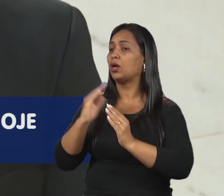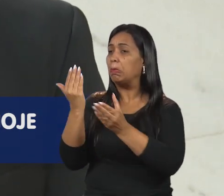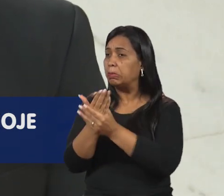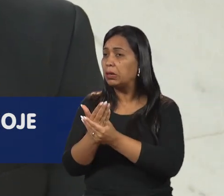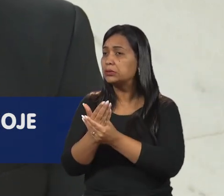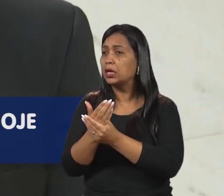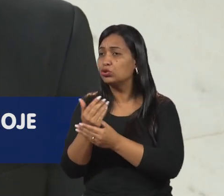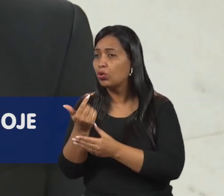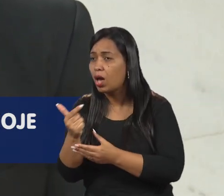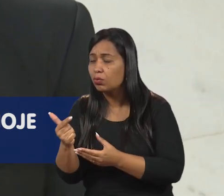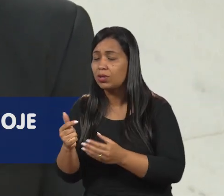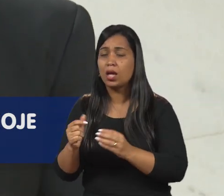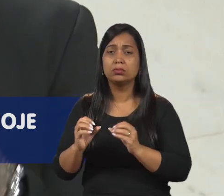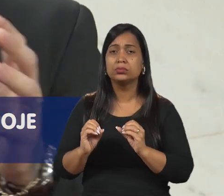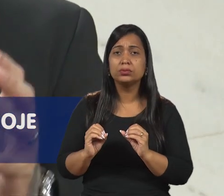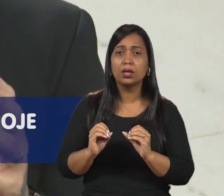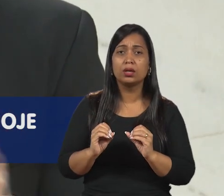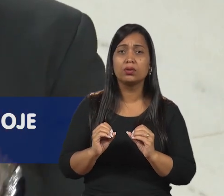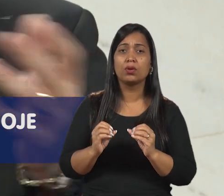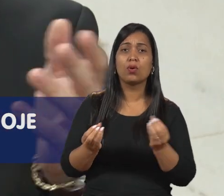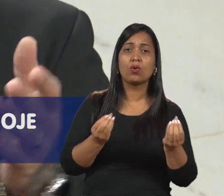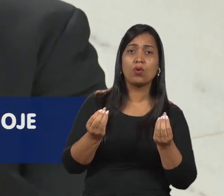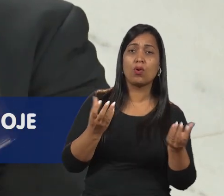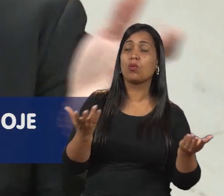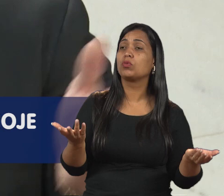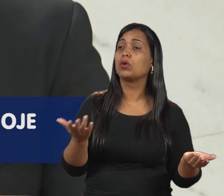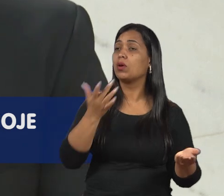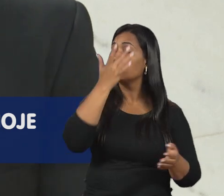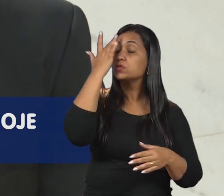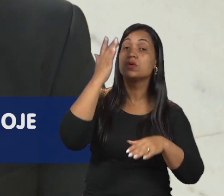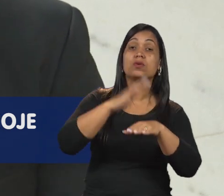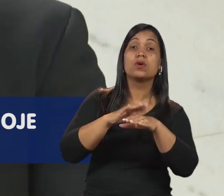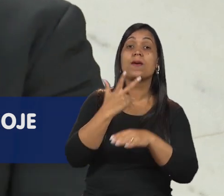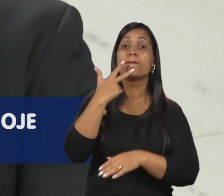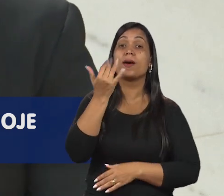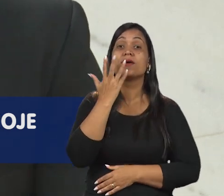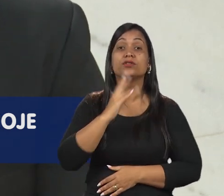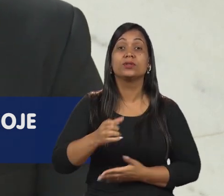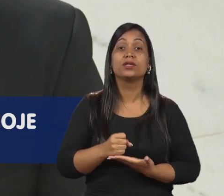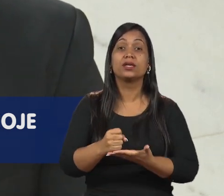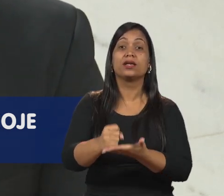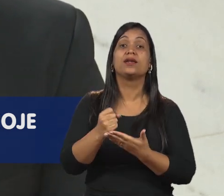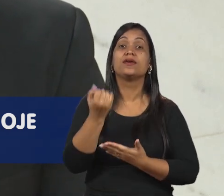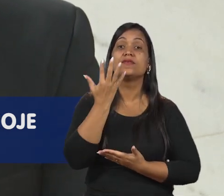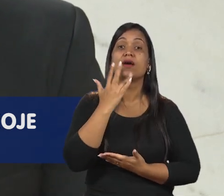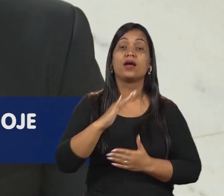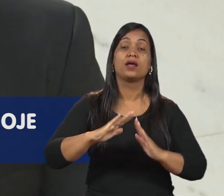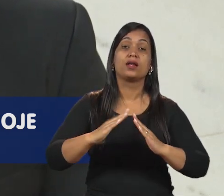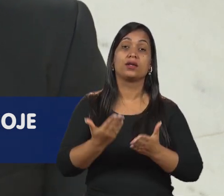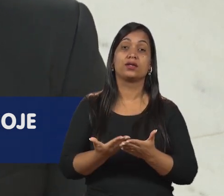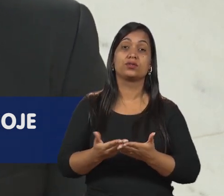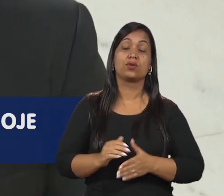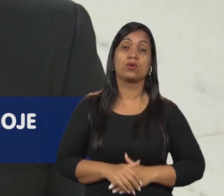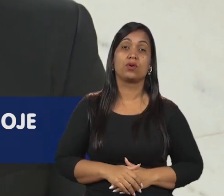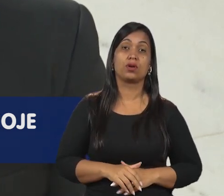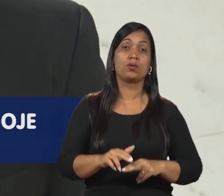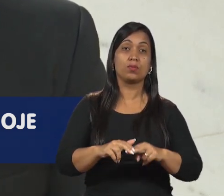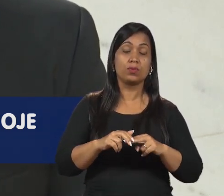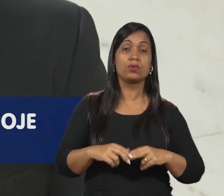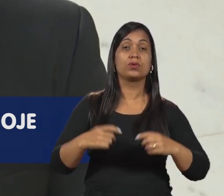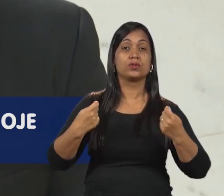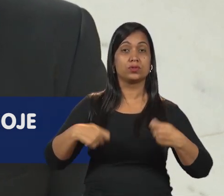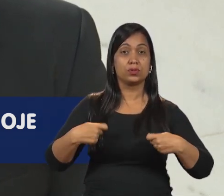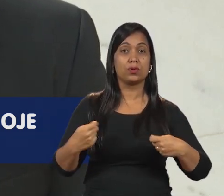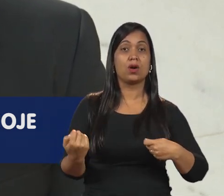passagem. Como você desenha um possível autor, um pai de uma criança que está indo levar ela na escola? Então, para isso é